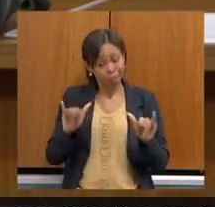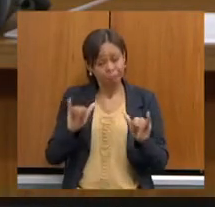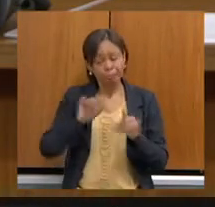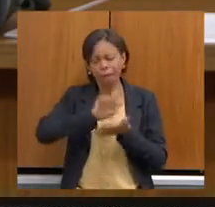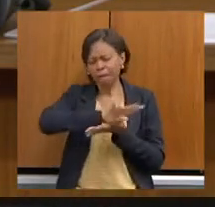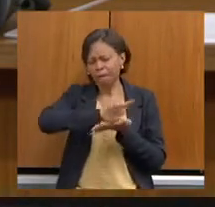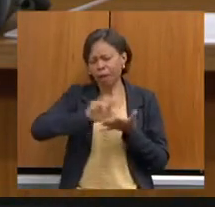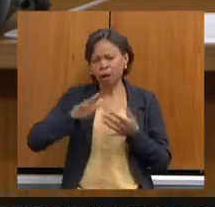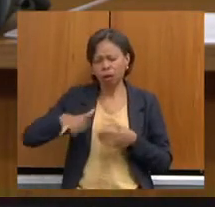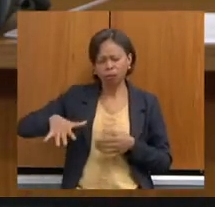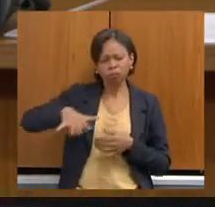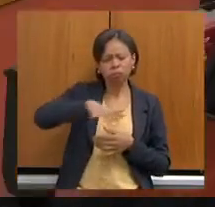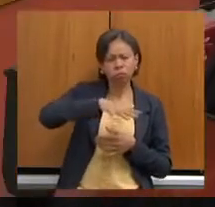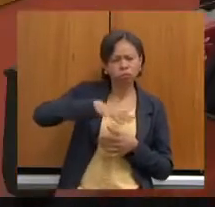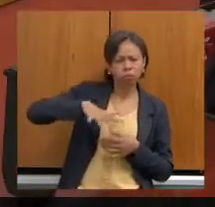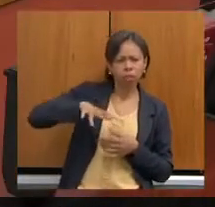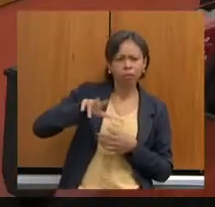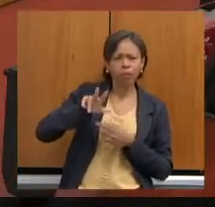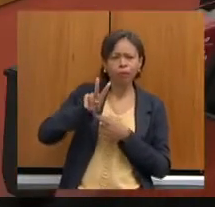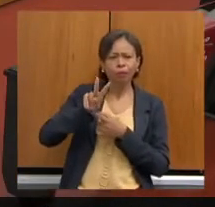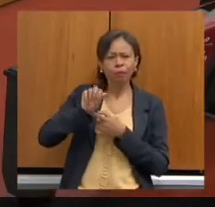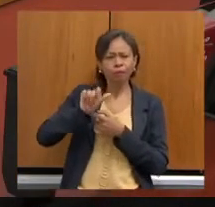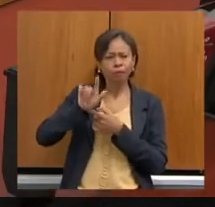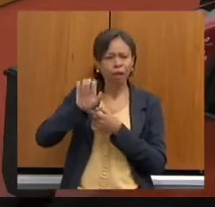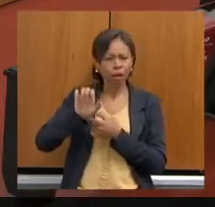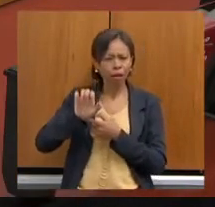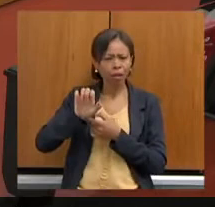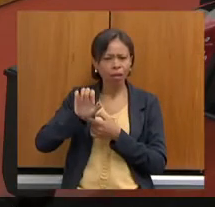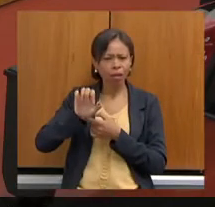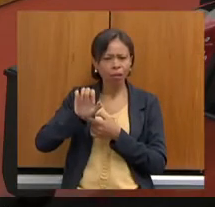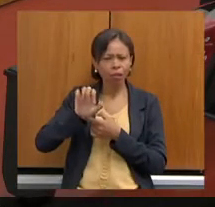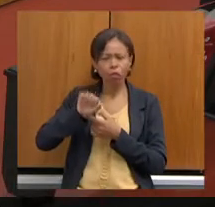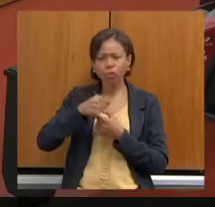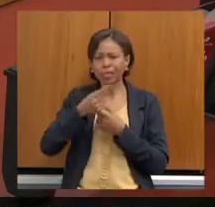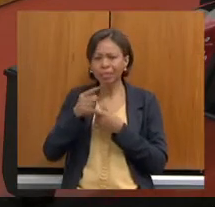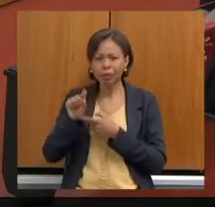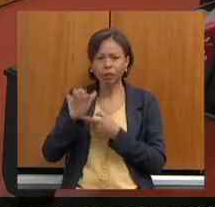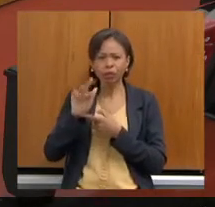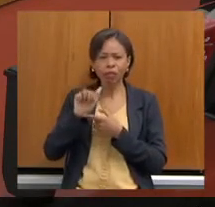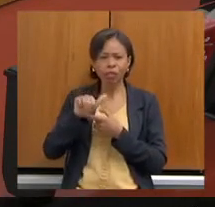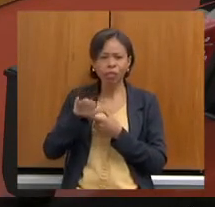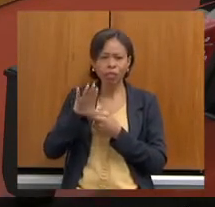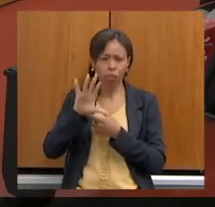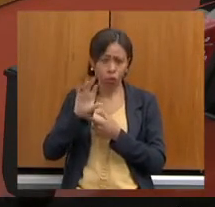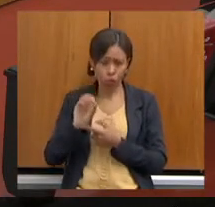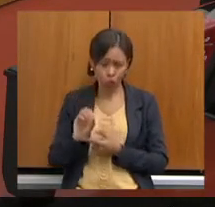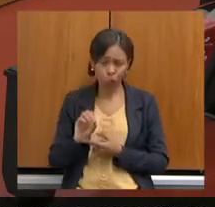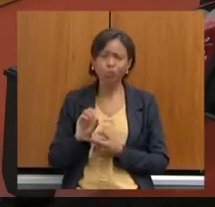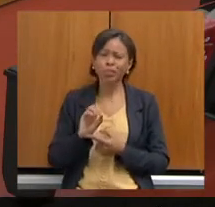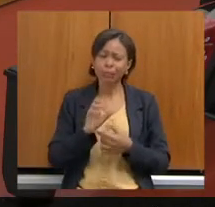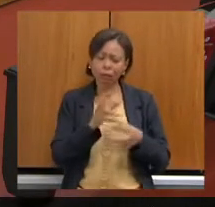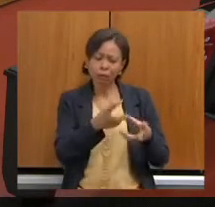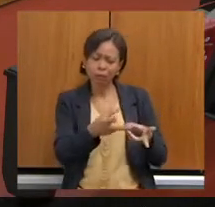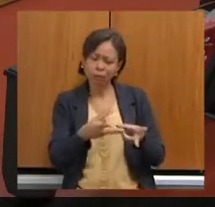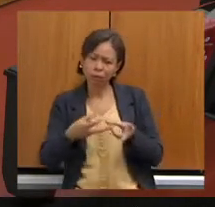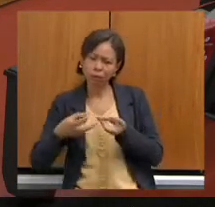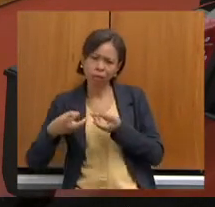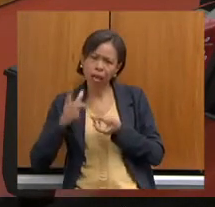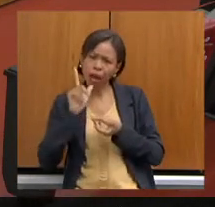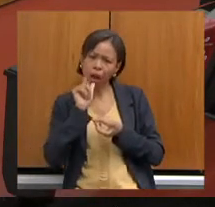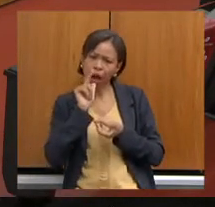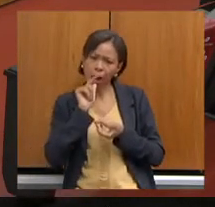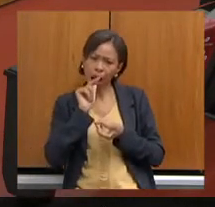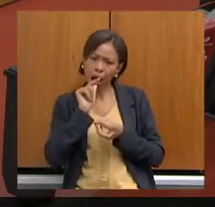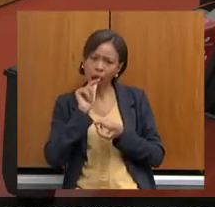regiões ao longo do Vale do São Francisco estão se desenvolvendo muito o capitão do a água do rio e nós aqui em Minas Gerais que produzimos oitenta por cento